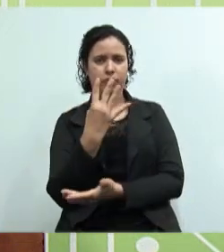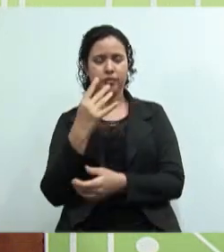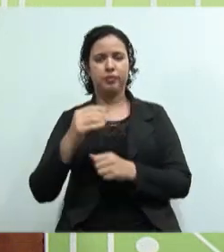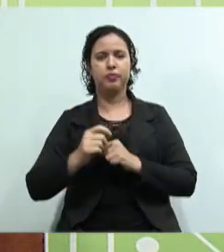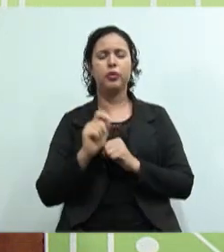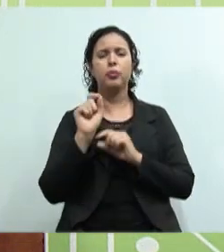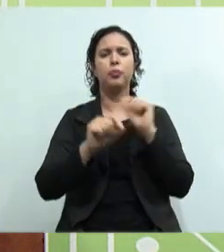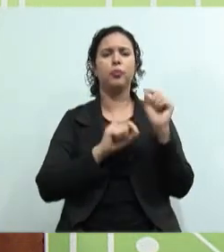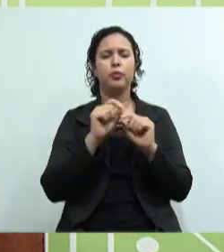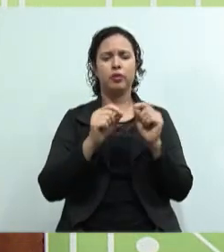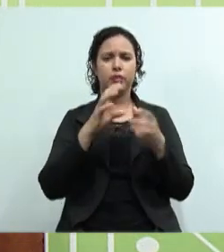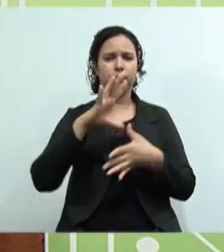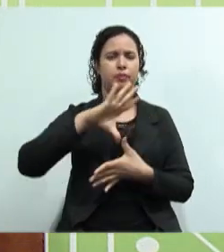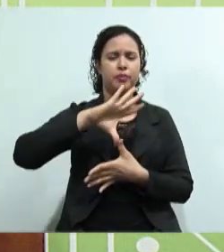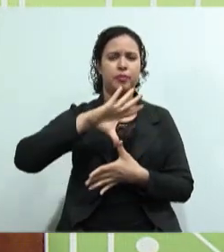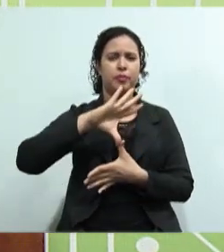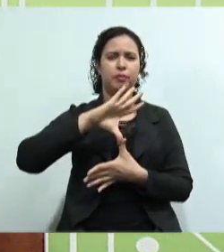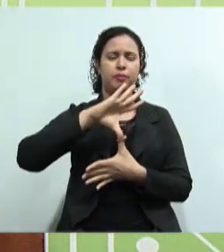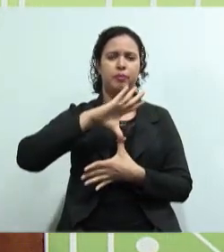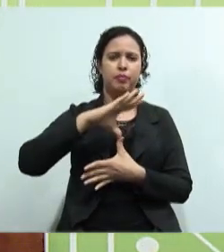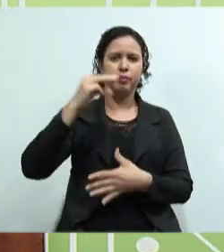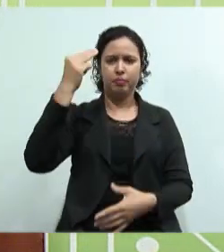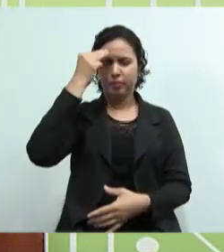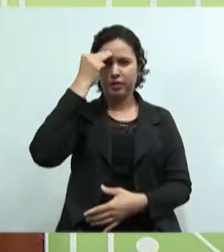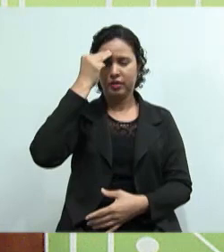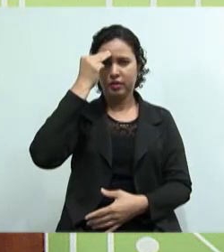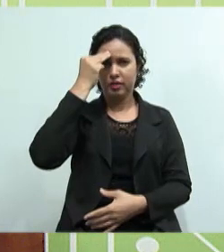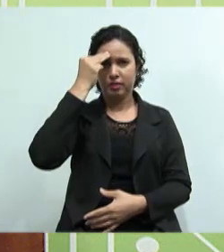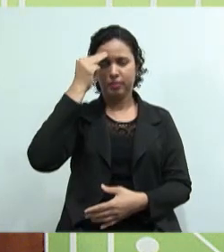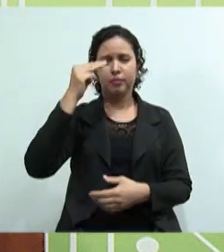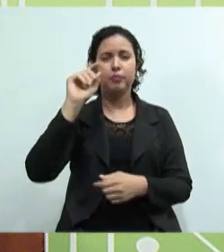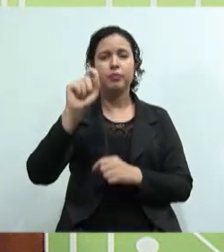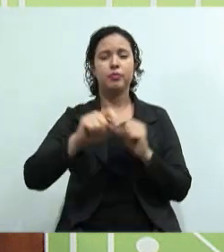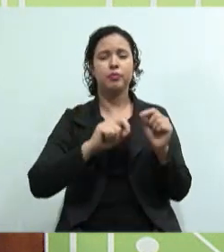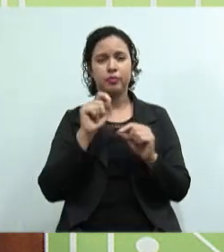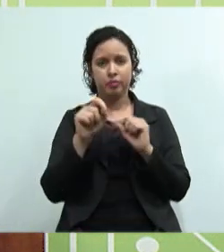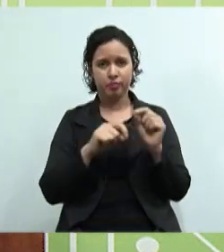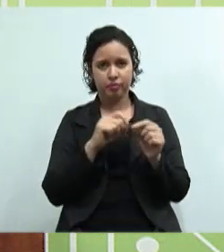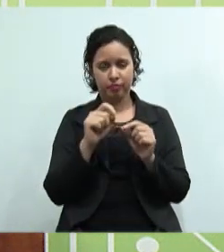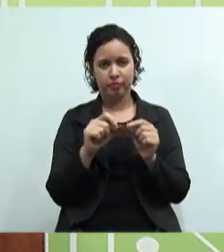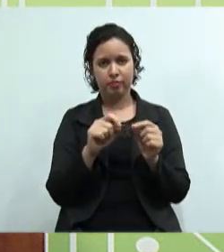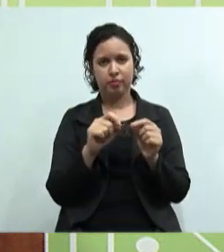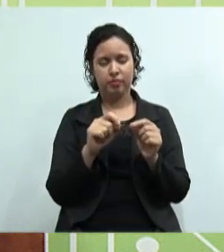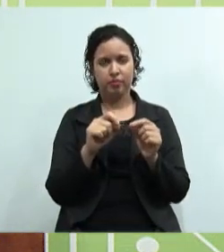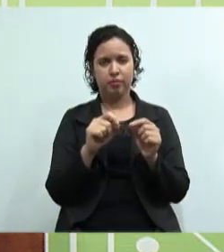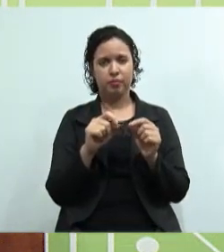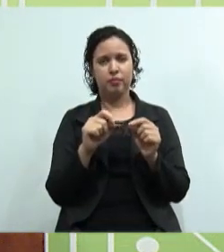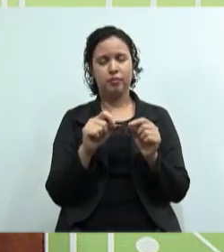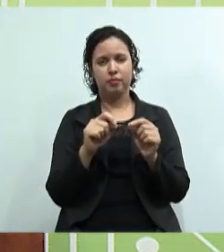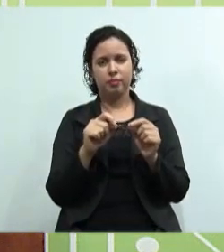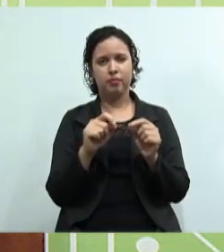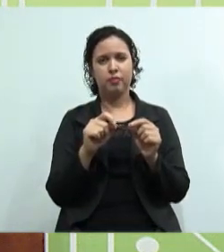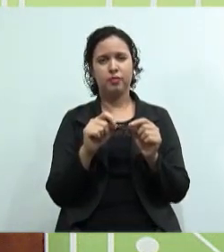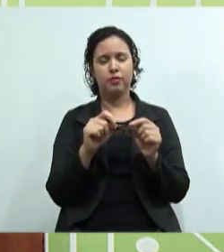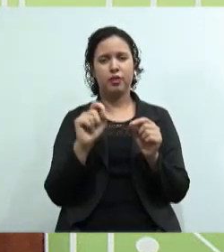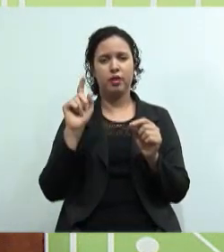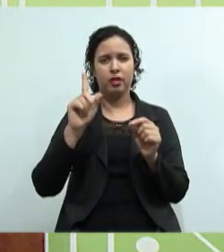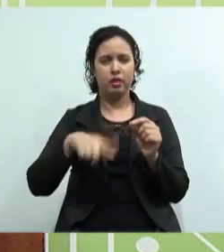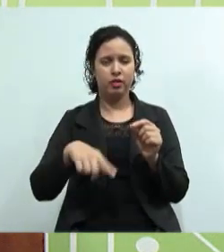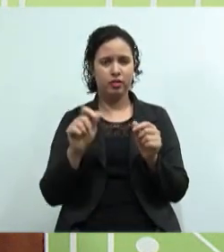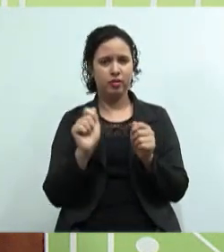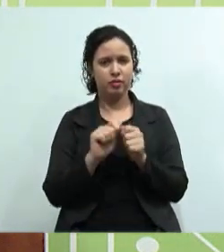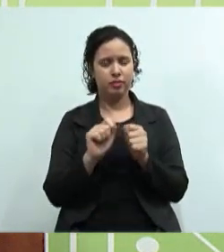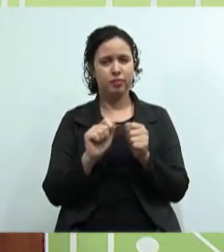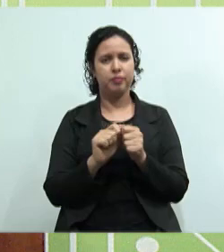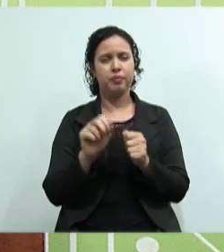mental são as principais ideias que foram tratadas aqui hoje e nós vamos transcrever isso. Eu utilizei um